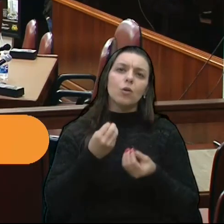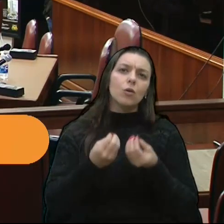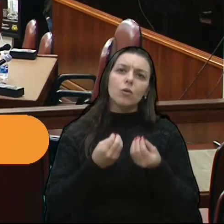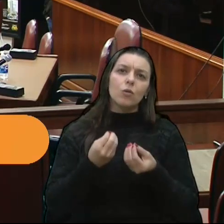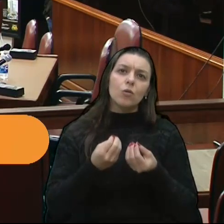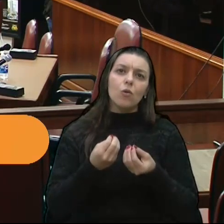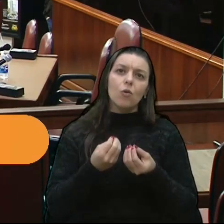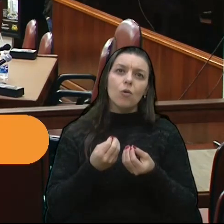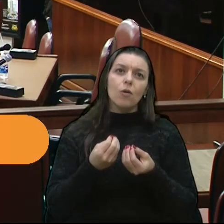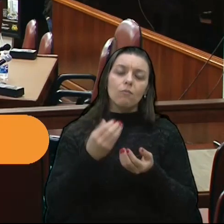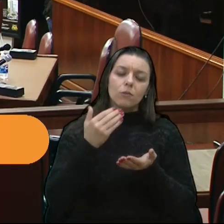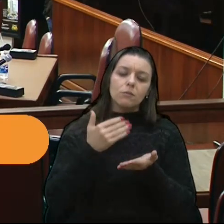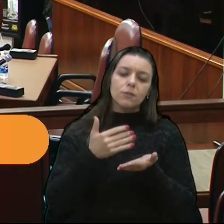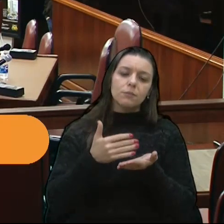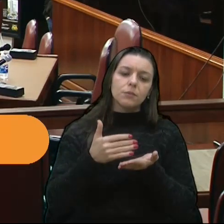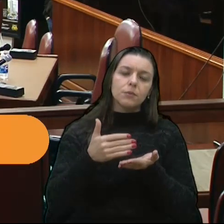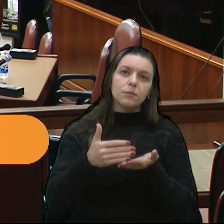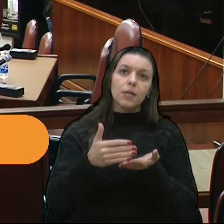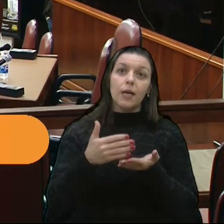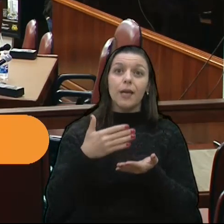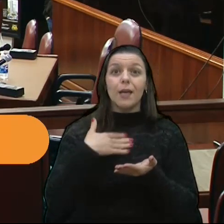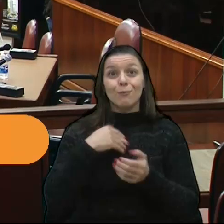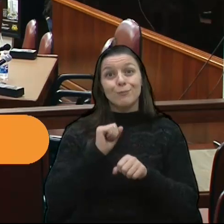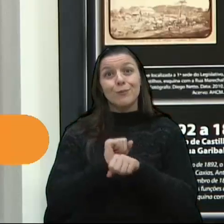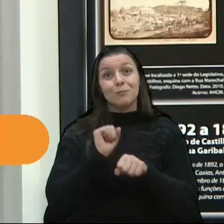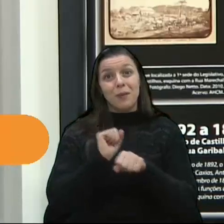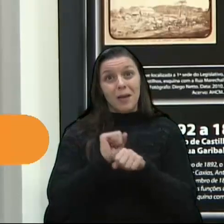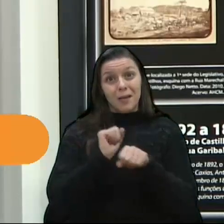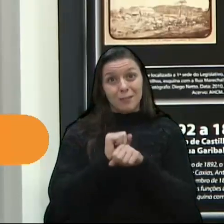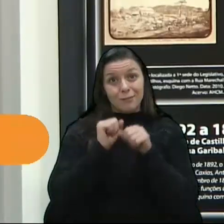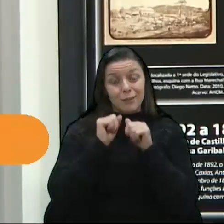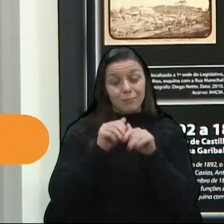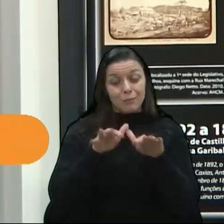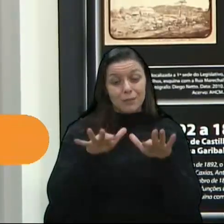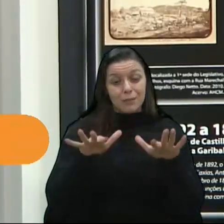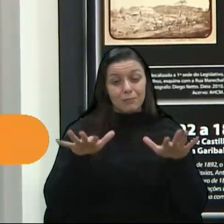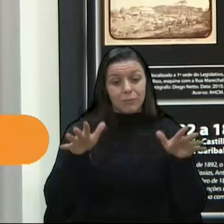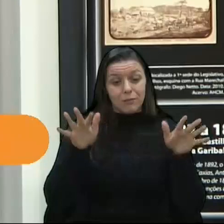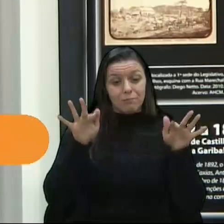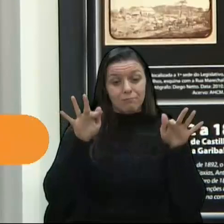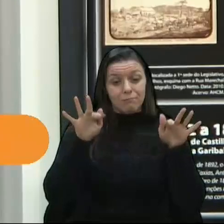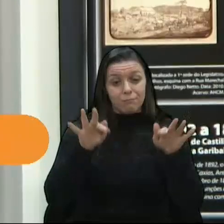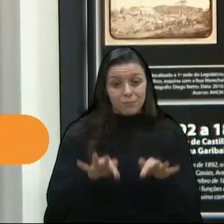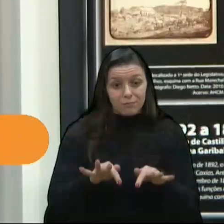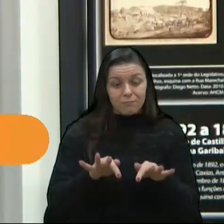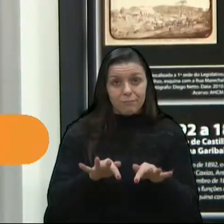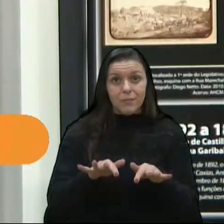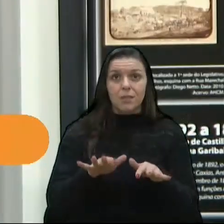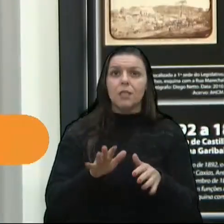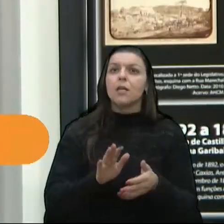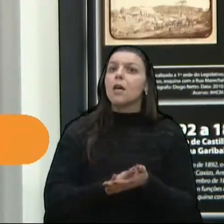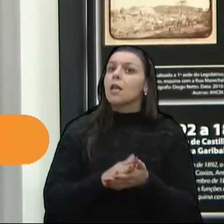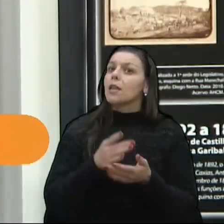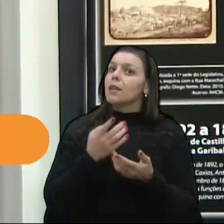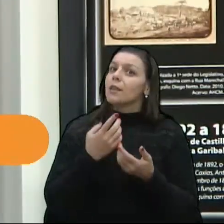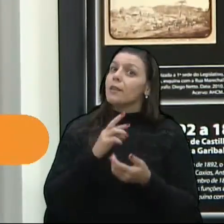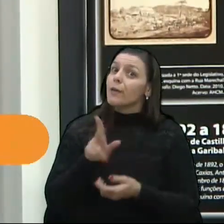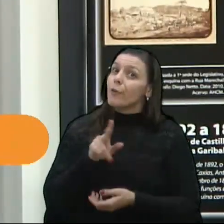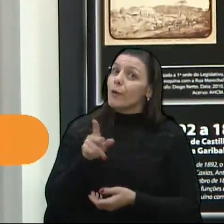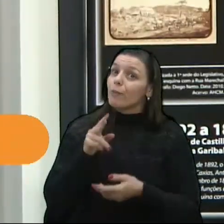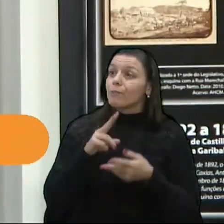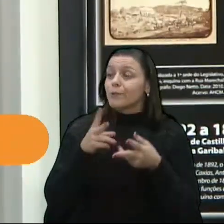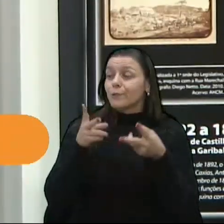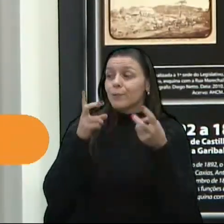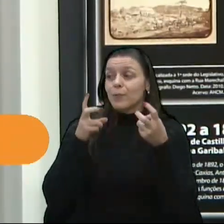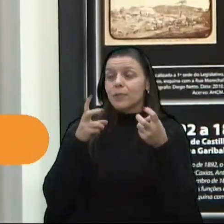que eu espero que a pandemia logo, logo acabe, mas não é, né, não é assim que a gente está vendo, mas como ensinar e